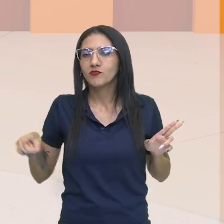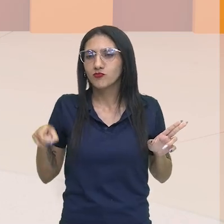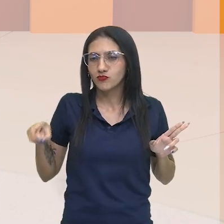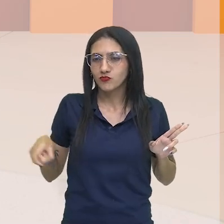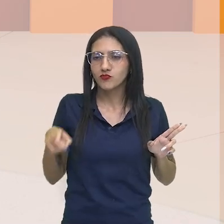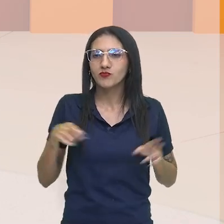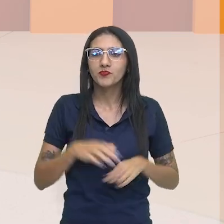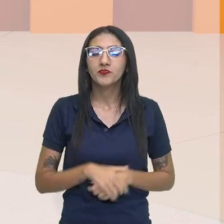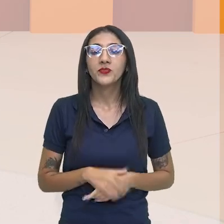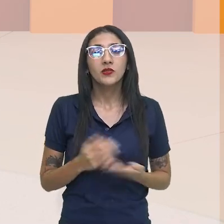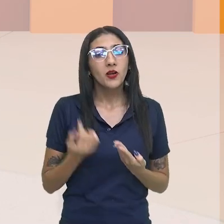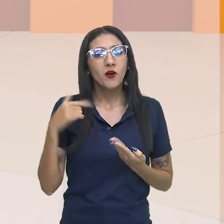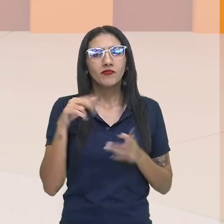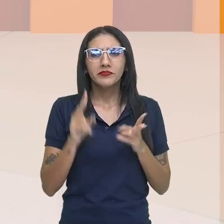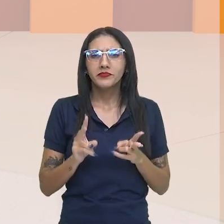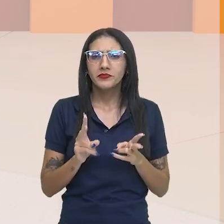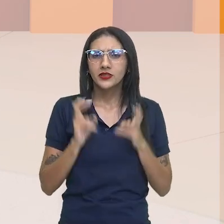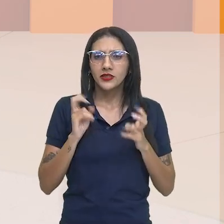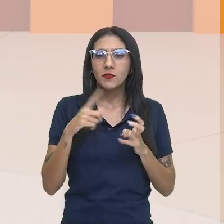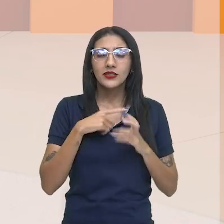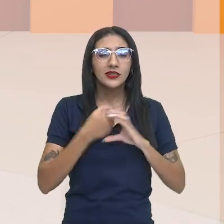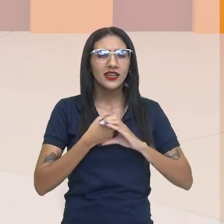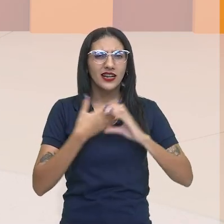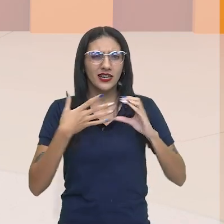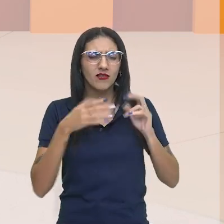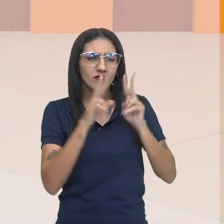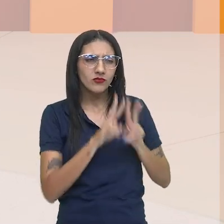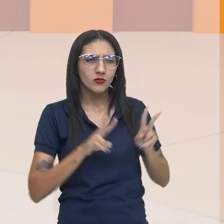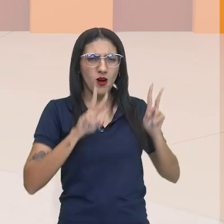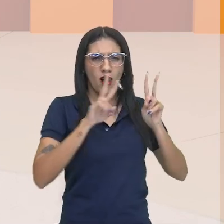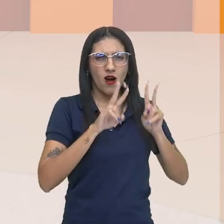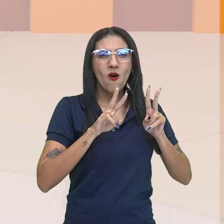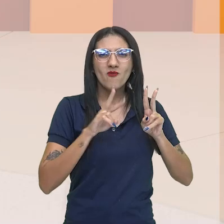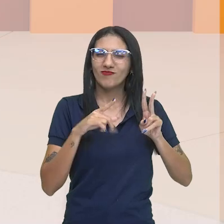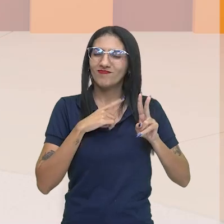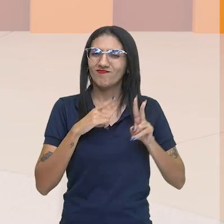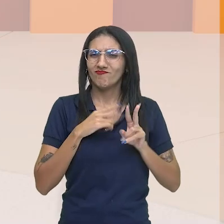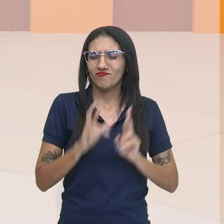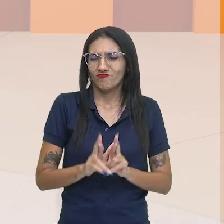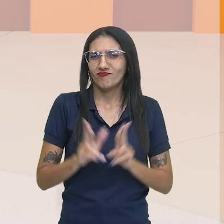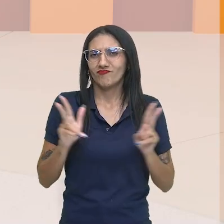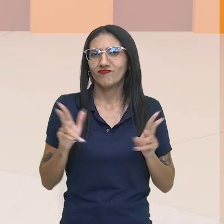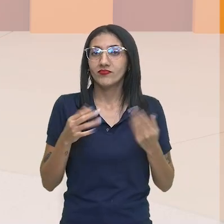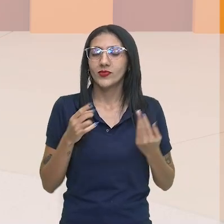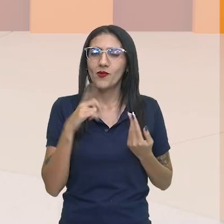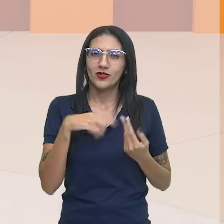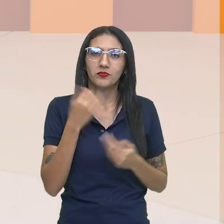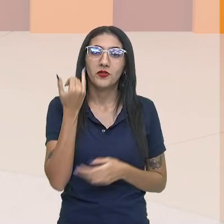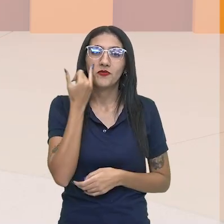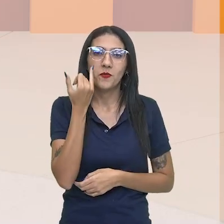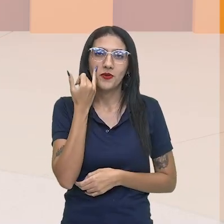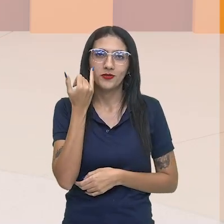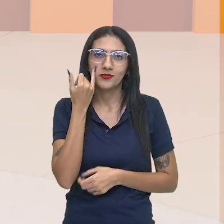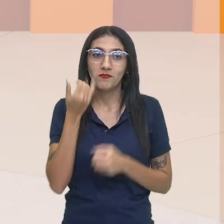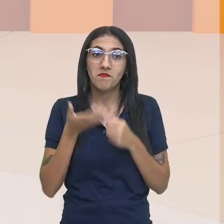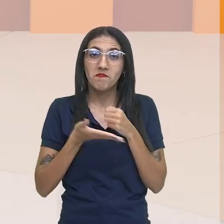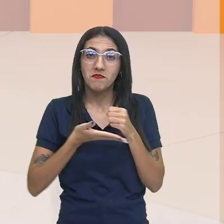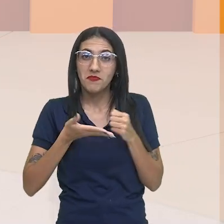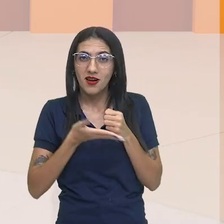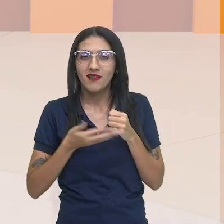pelas características das paisagens a gente vê essas diferenças. Então essa é uma informação básica, né, para esta